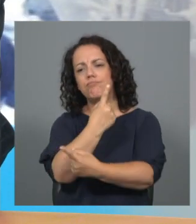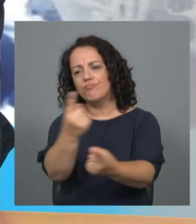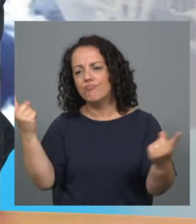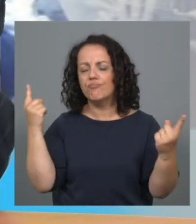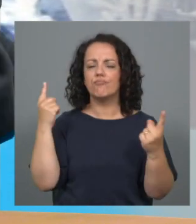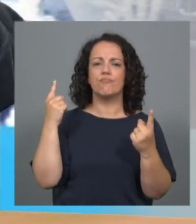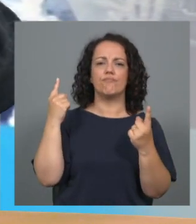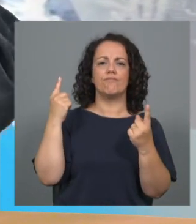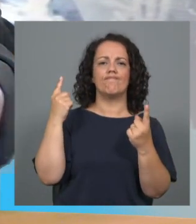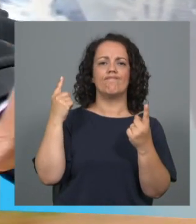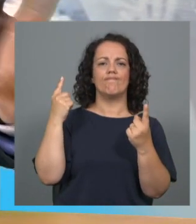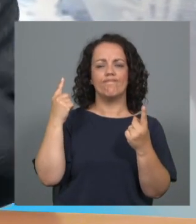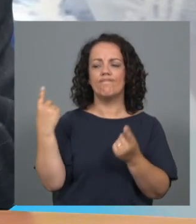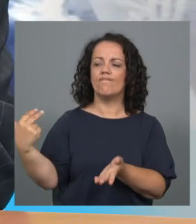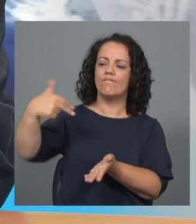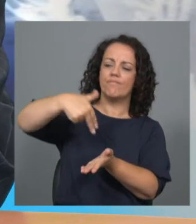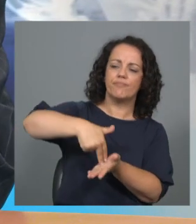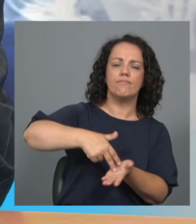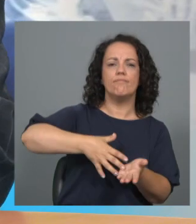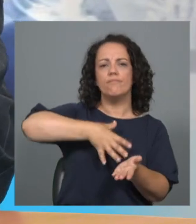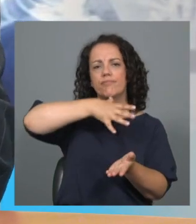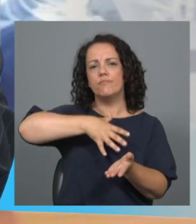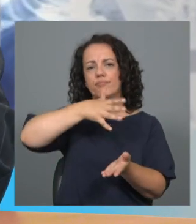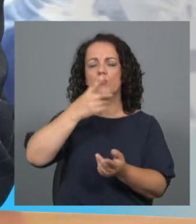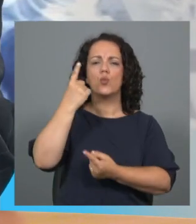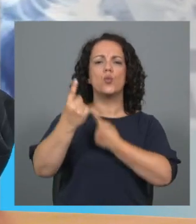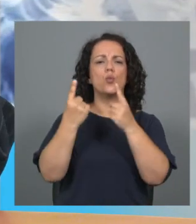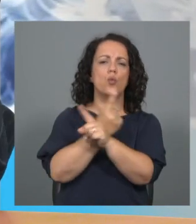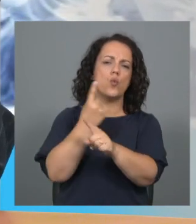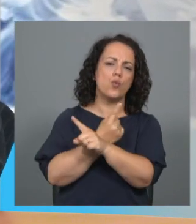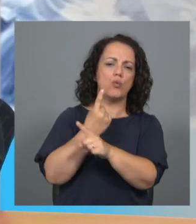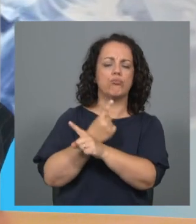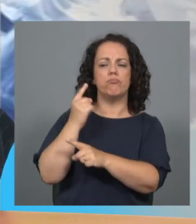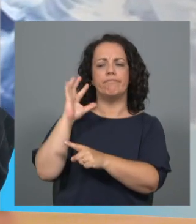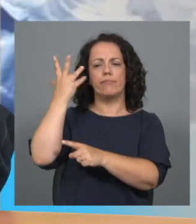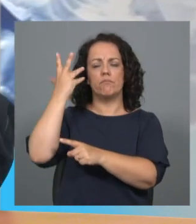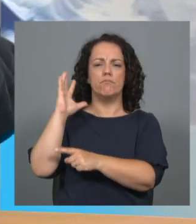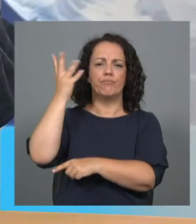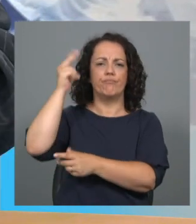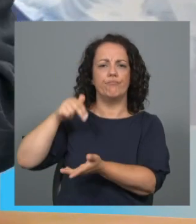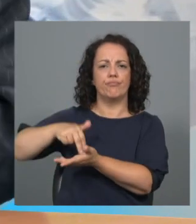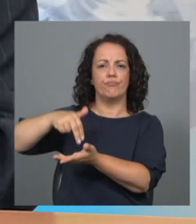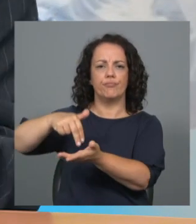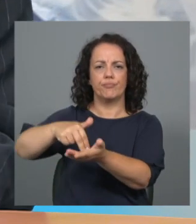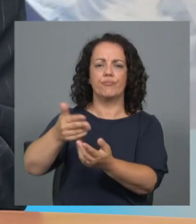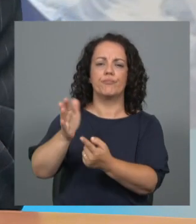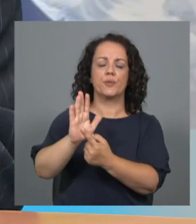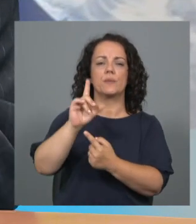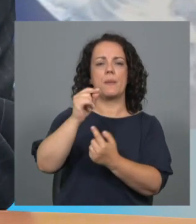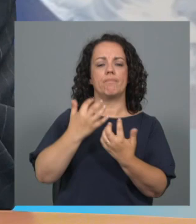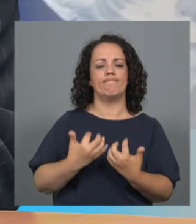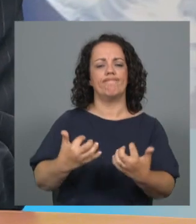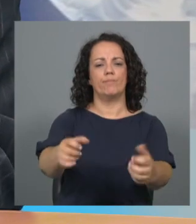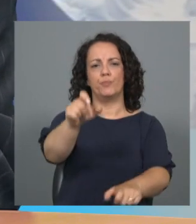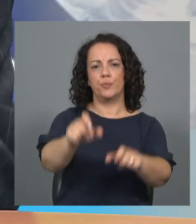suas intervenções em alguns acontecimentos e principalmente quando se dirige aos fiéis, com